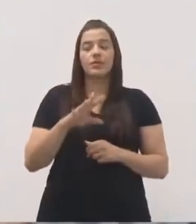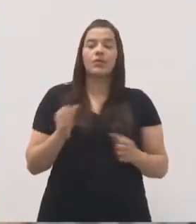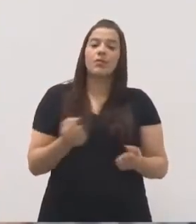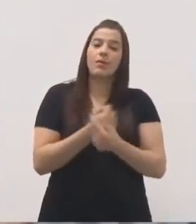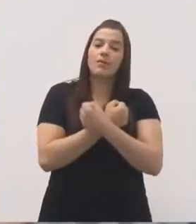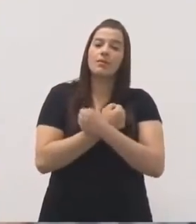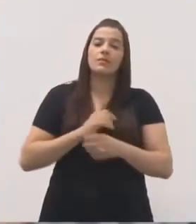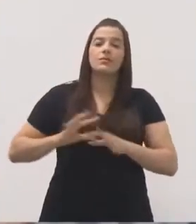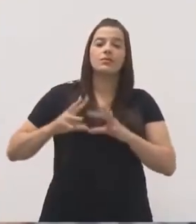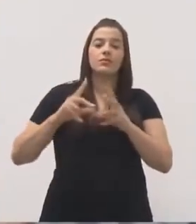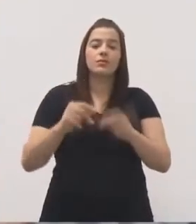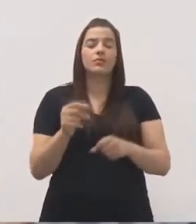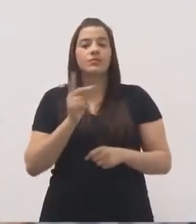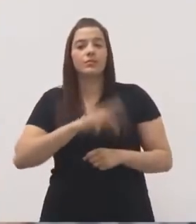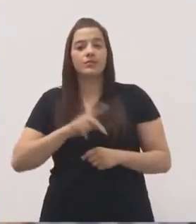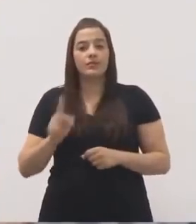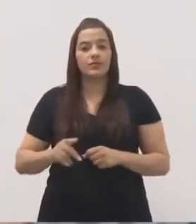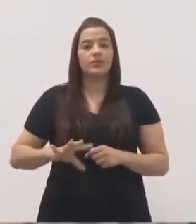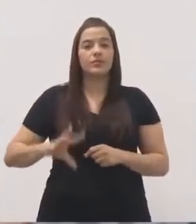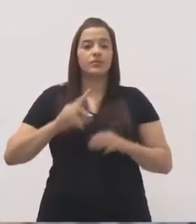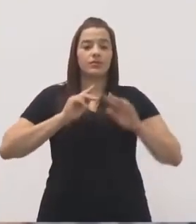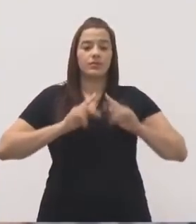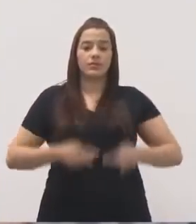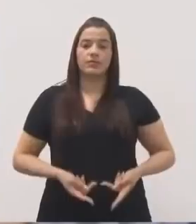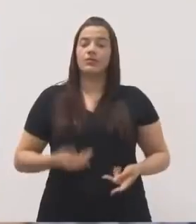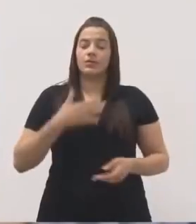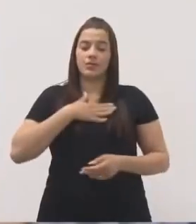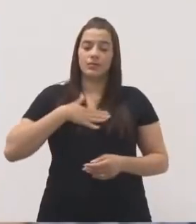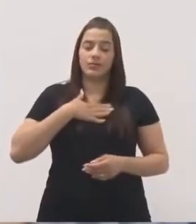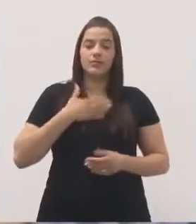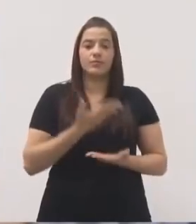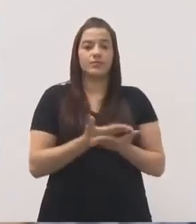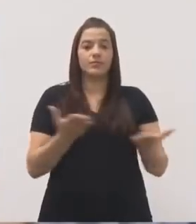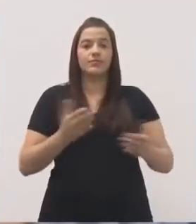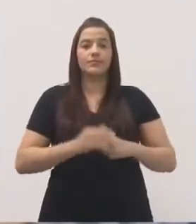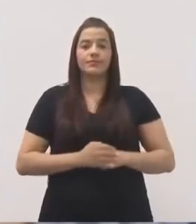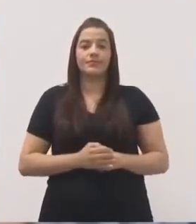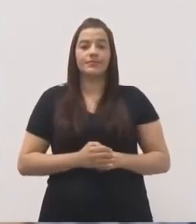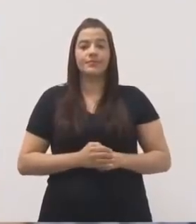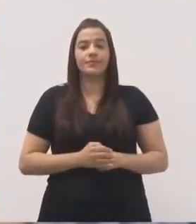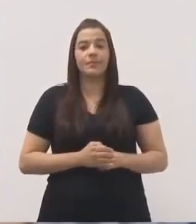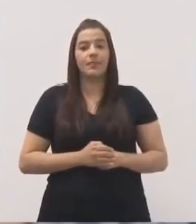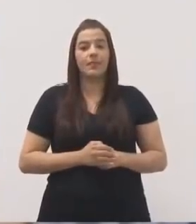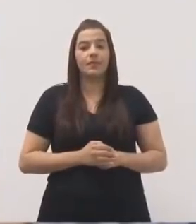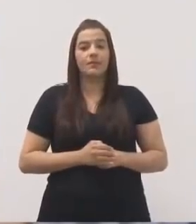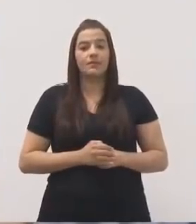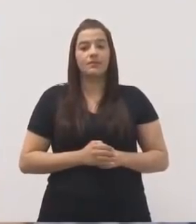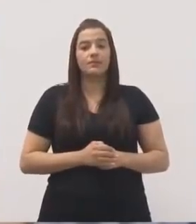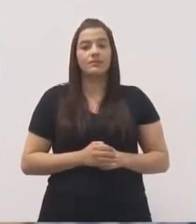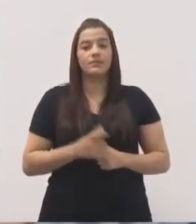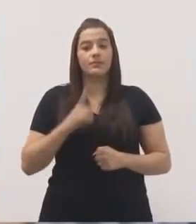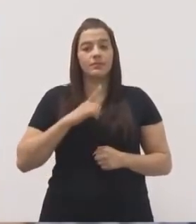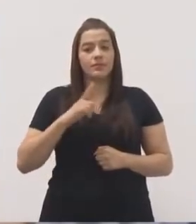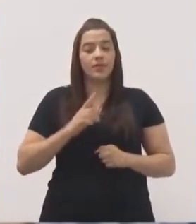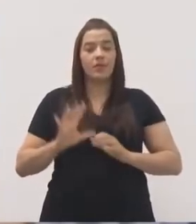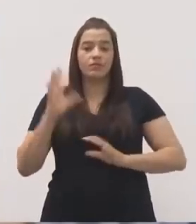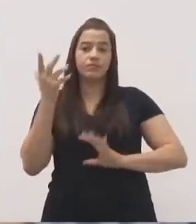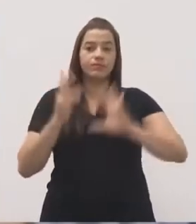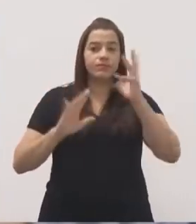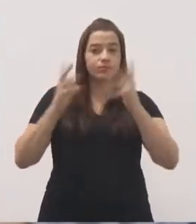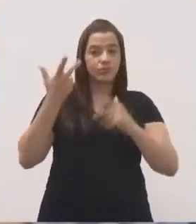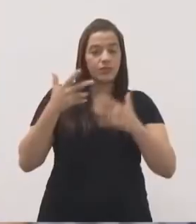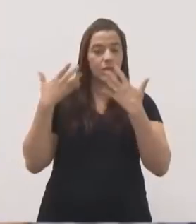todos os professores aí de humanos, que sou muito fã de vocês. Bom, pessoal, foram surgindo algumas dúvidas aqui